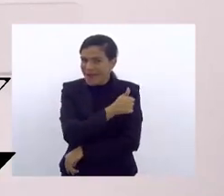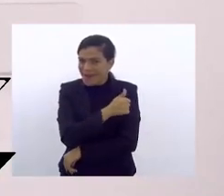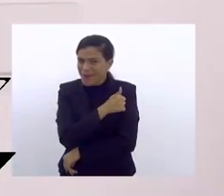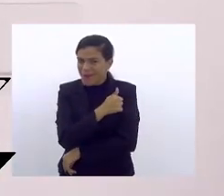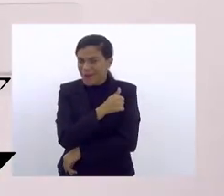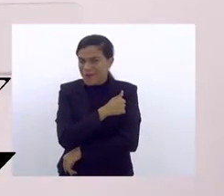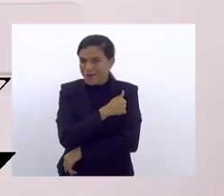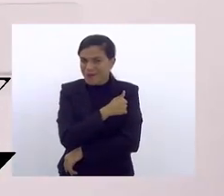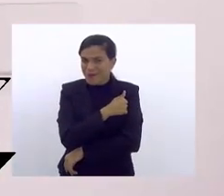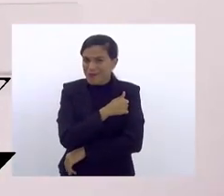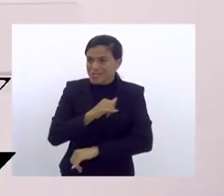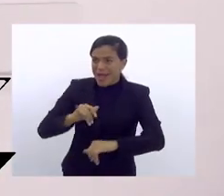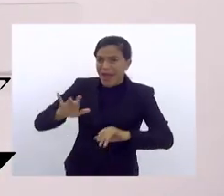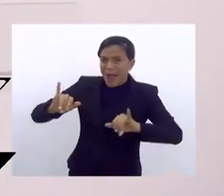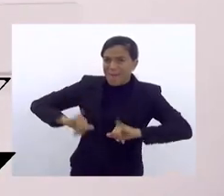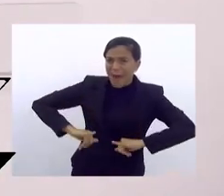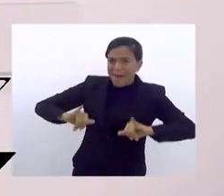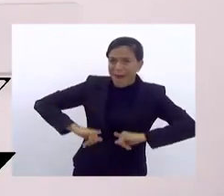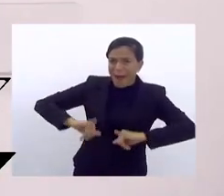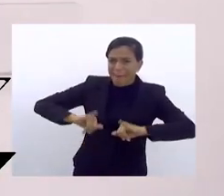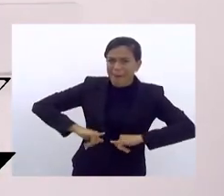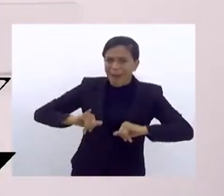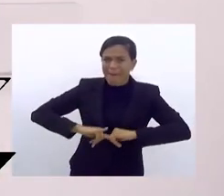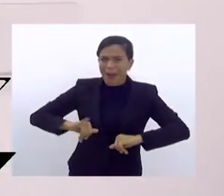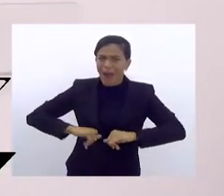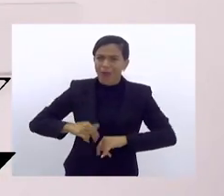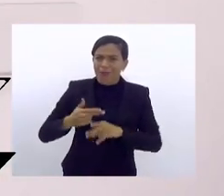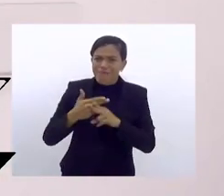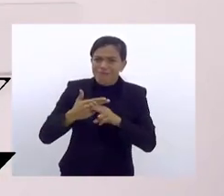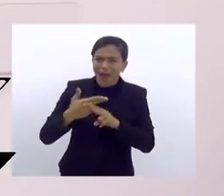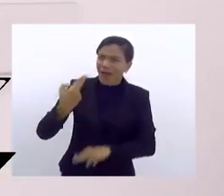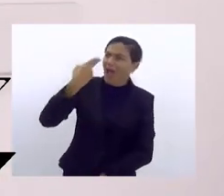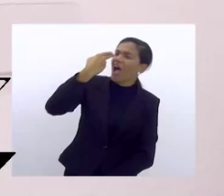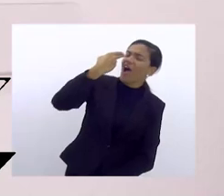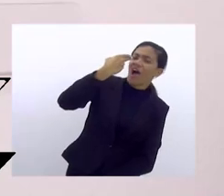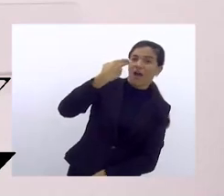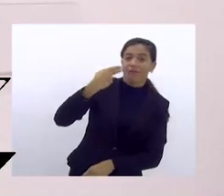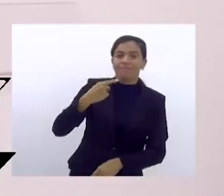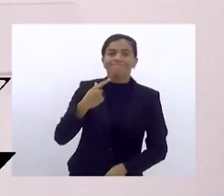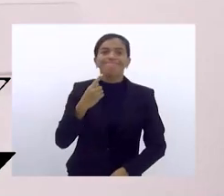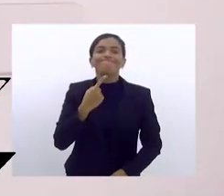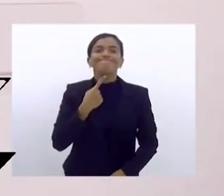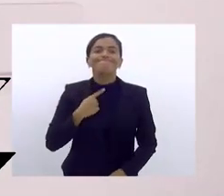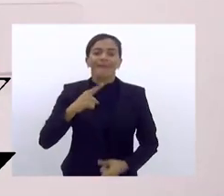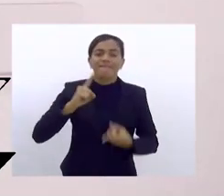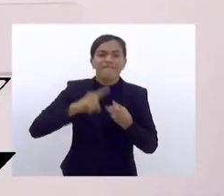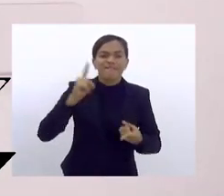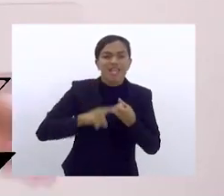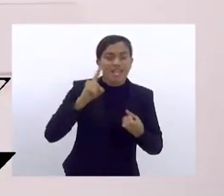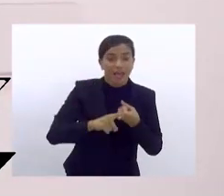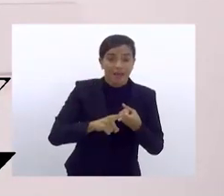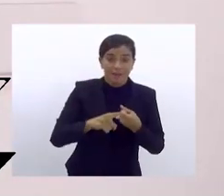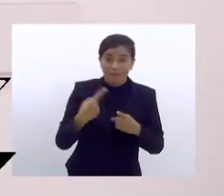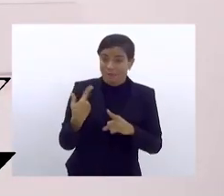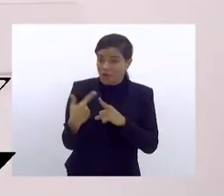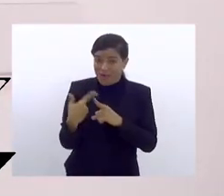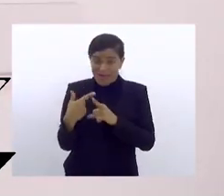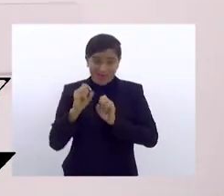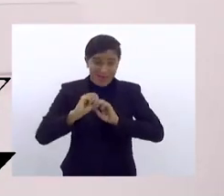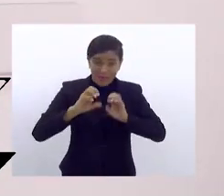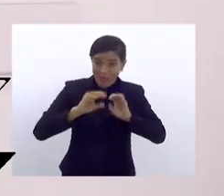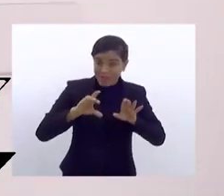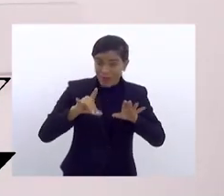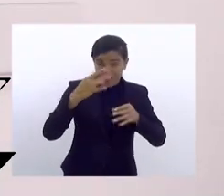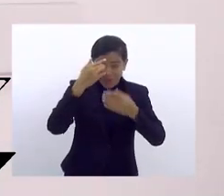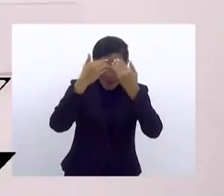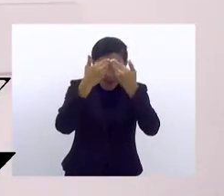lá depois de sofrer diversas violências com uma faca na mão com um desejo de vingança porque quando a educação não é libertadora o